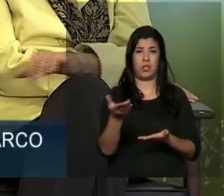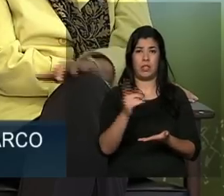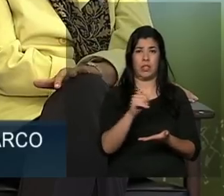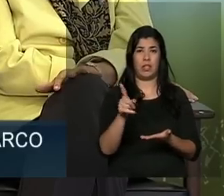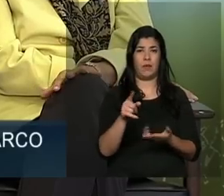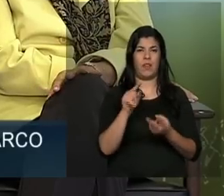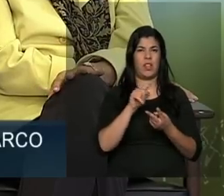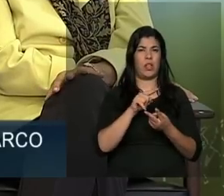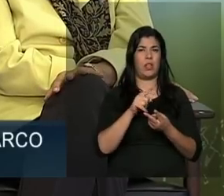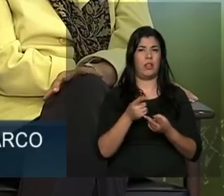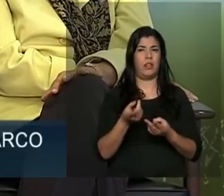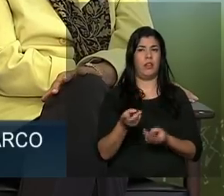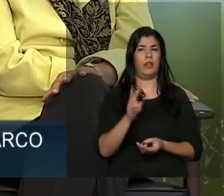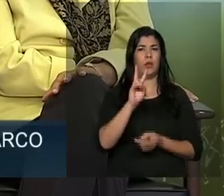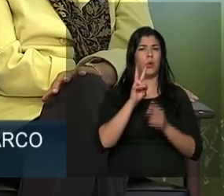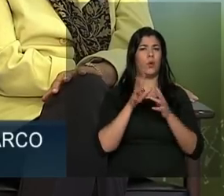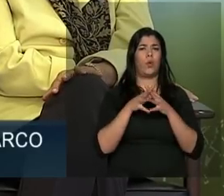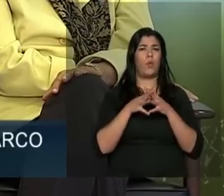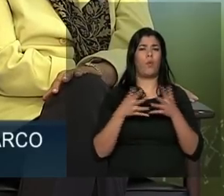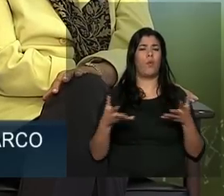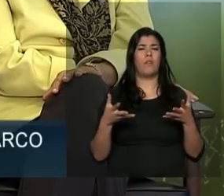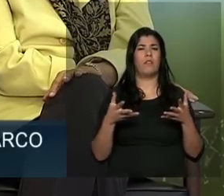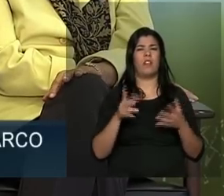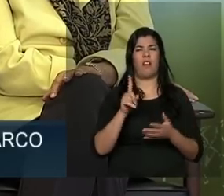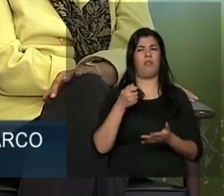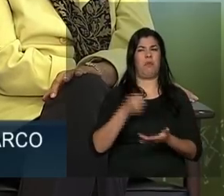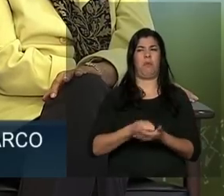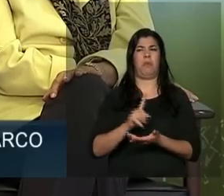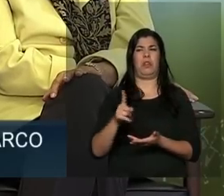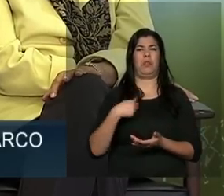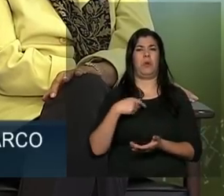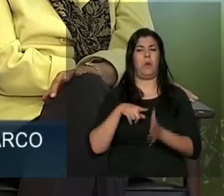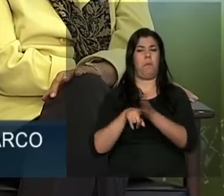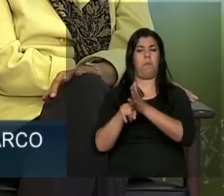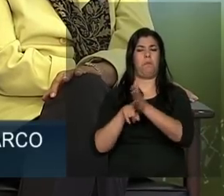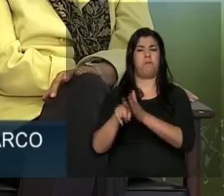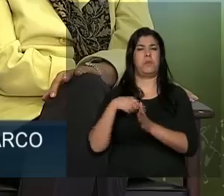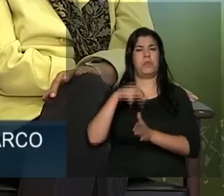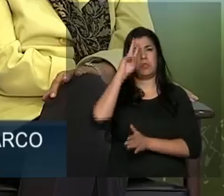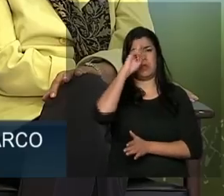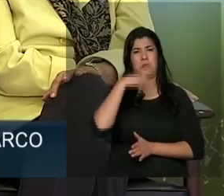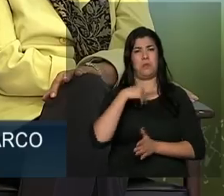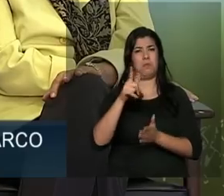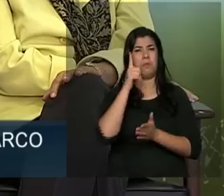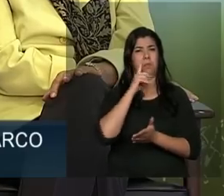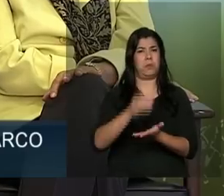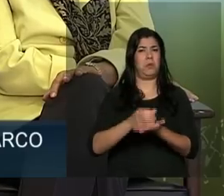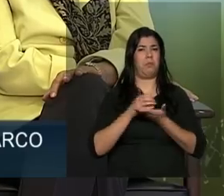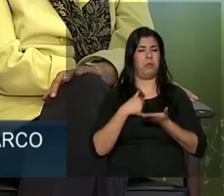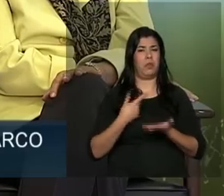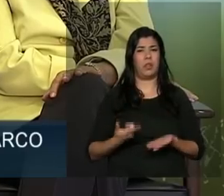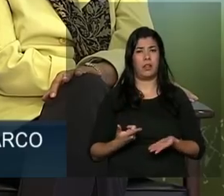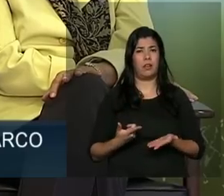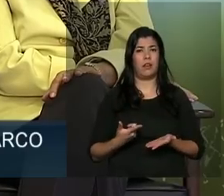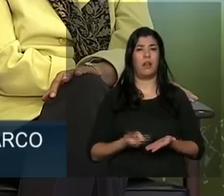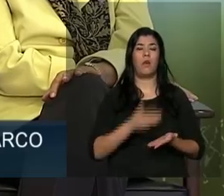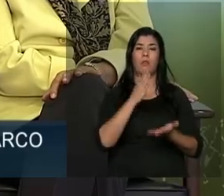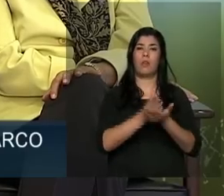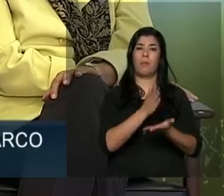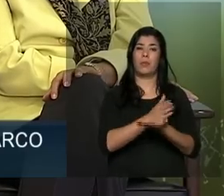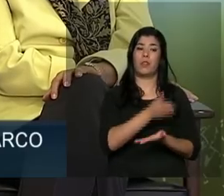dúbio o entendimento de que não era obrigatório repartir benefícios. Tem pareceres jurídicos dizendo que a lei não tratava disso. Então, agora tem